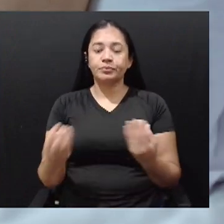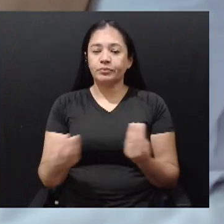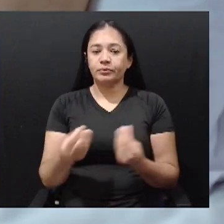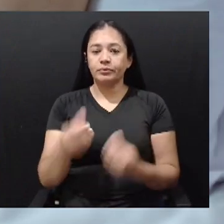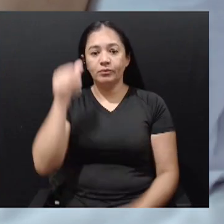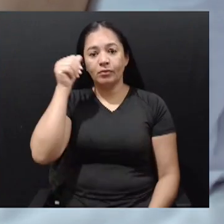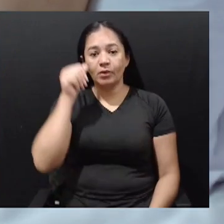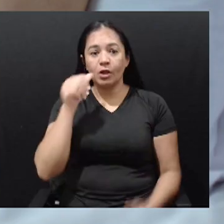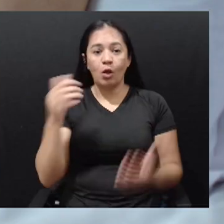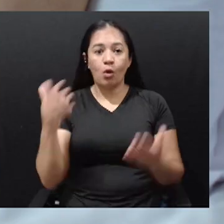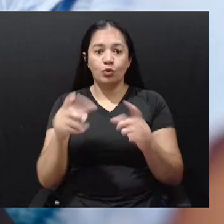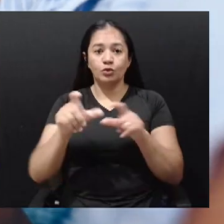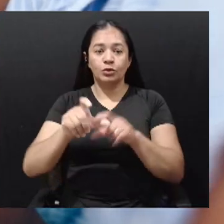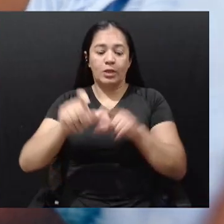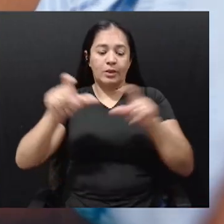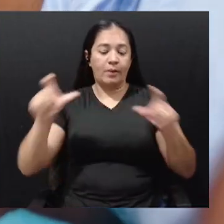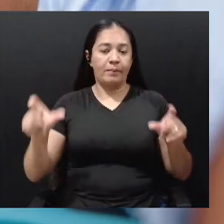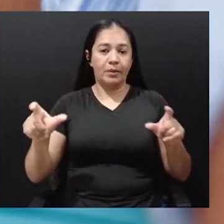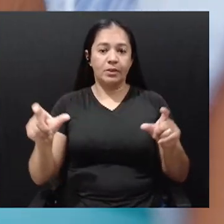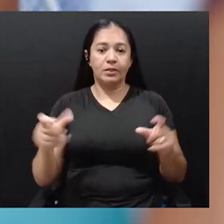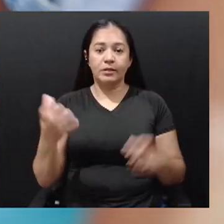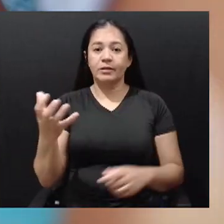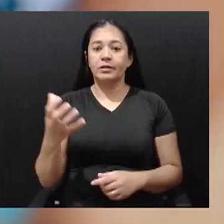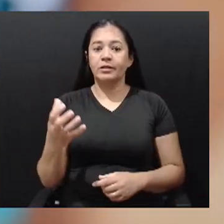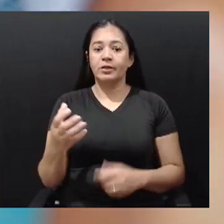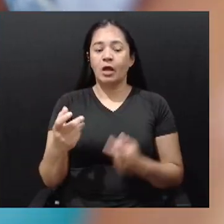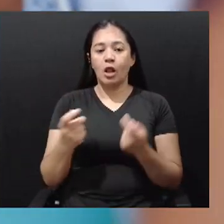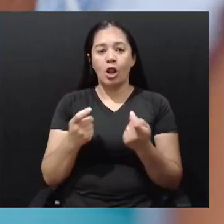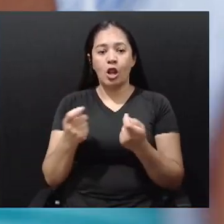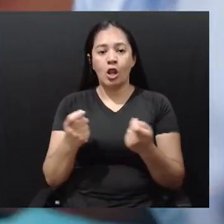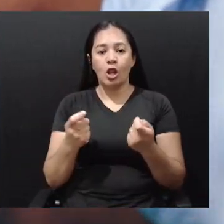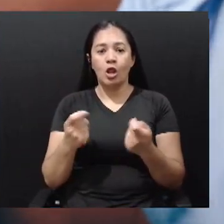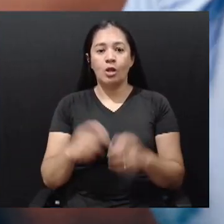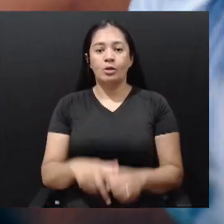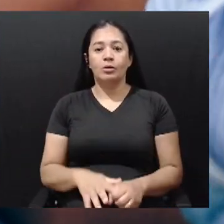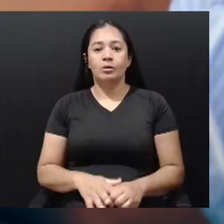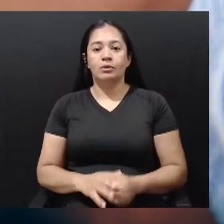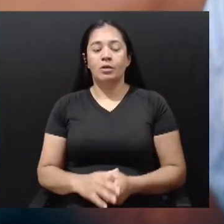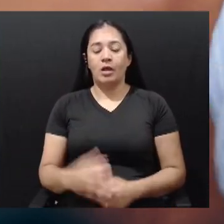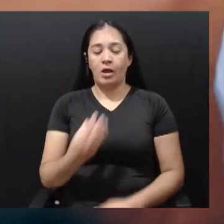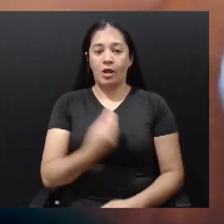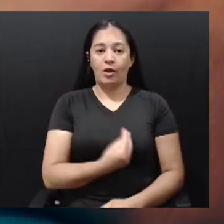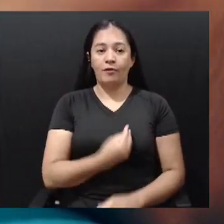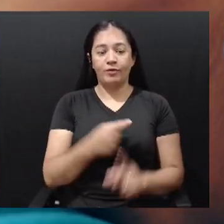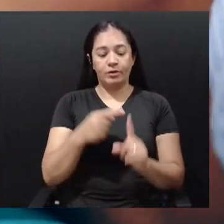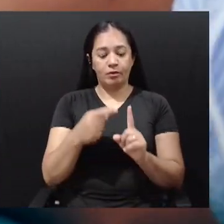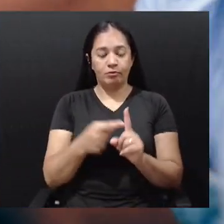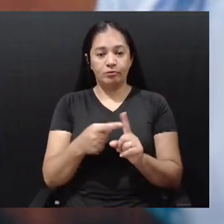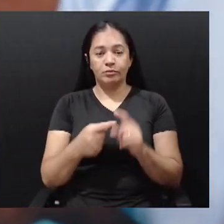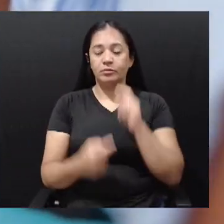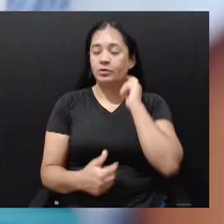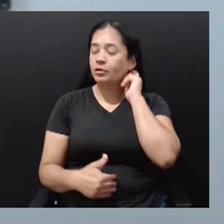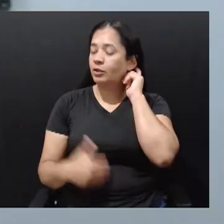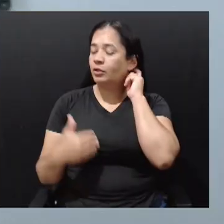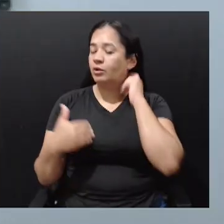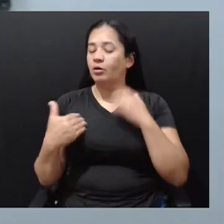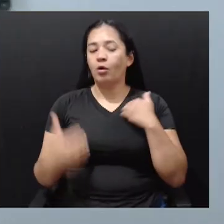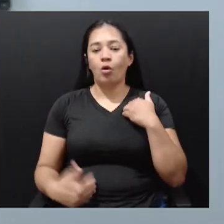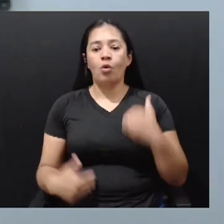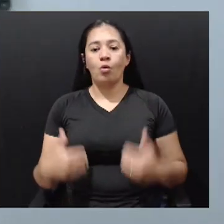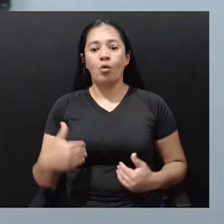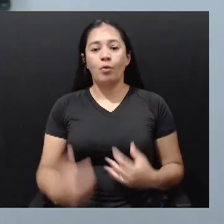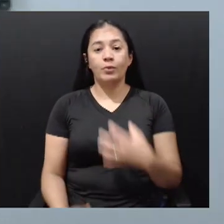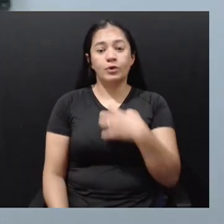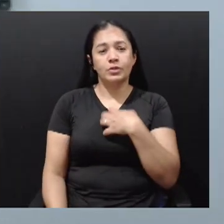independente, que quer ter domínio sobre a sua vida reprodutiva, sobre o seu corpo, sobre os sintomas que podem